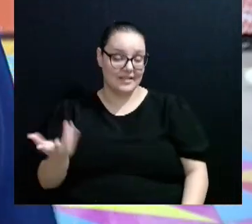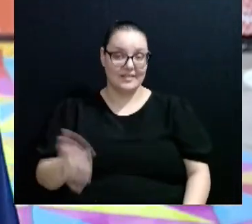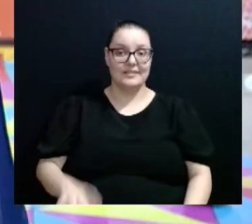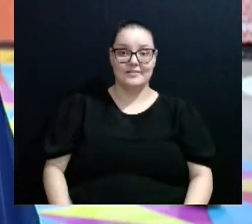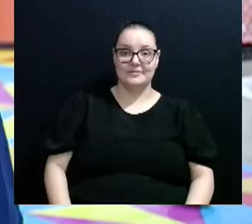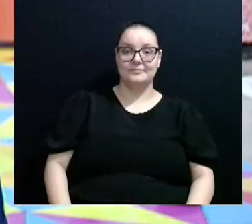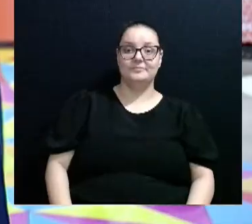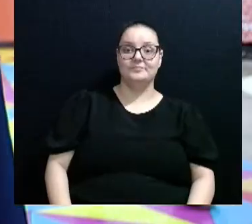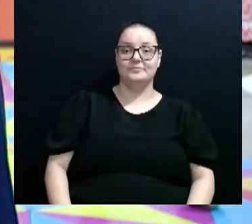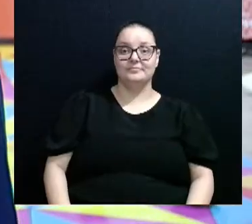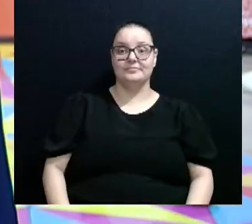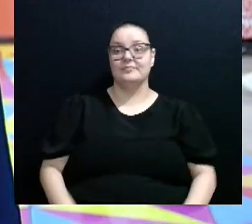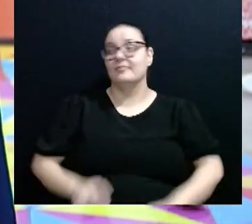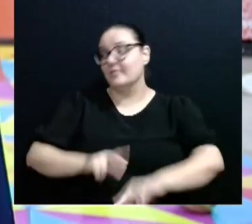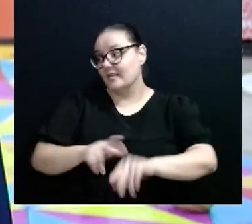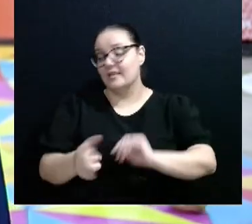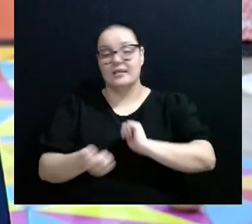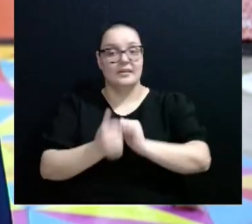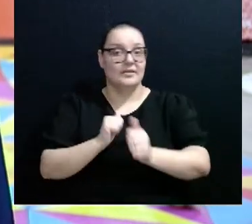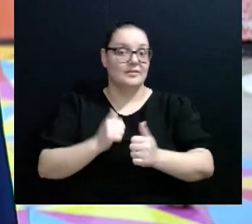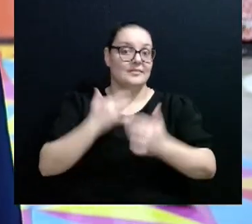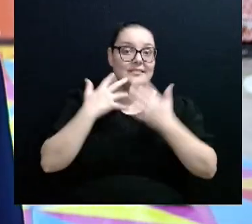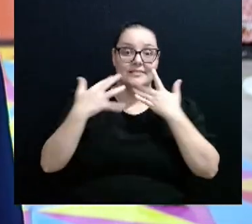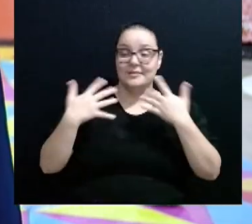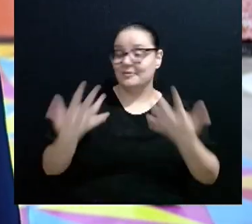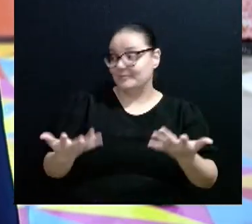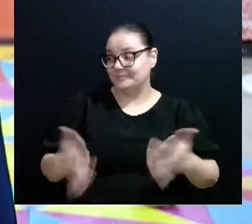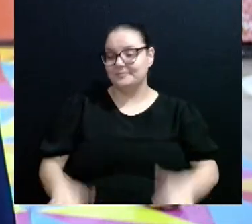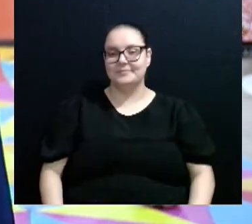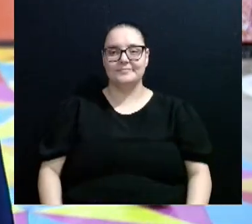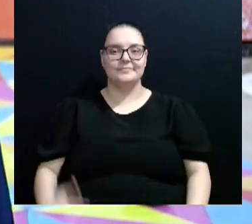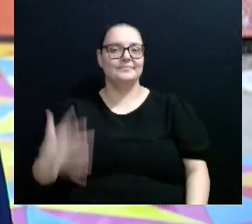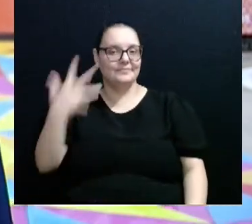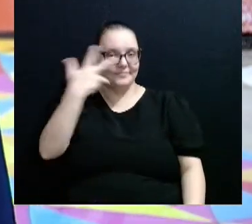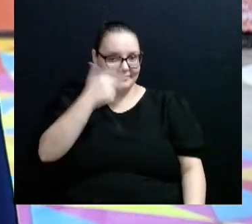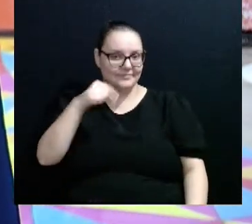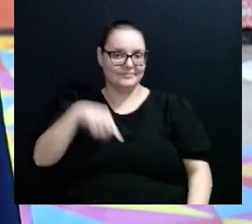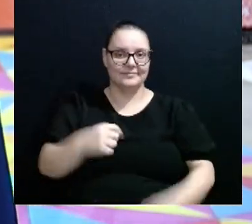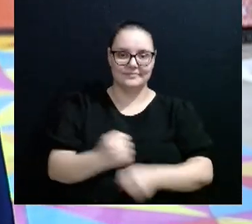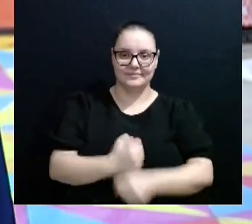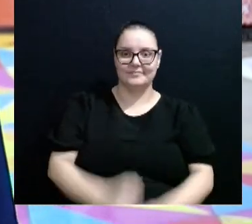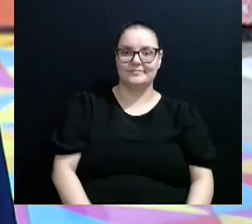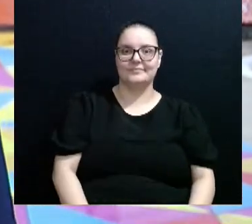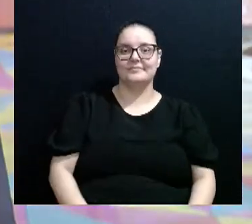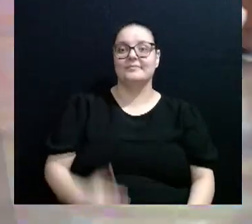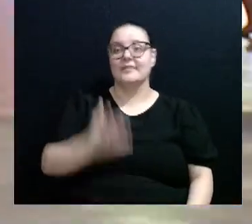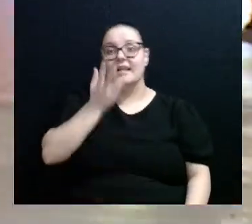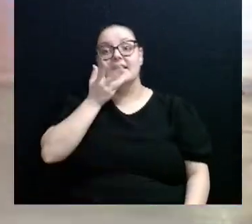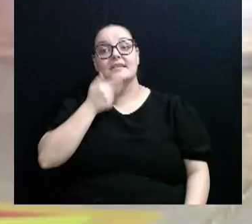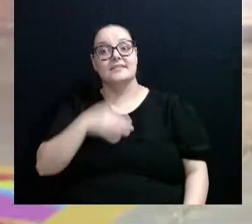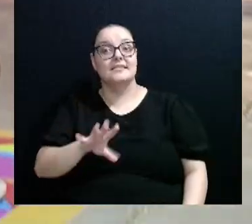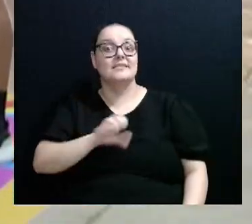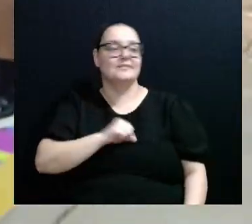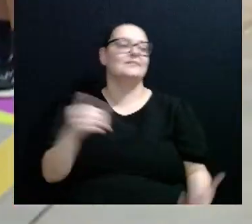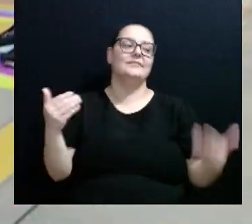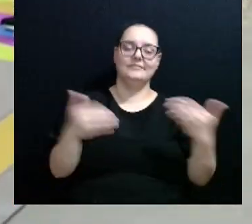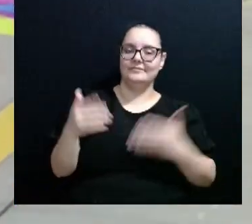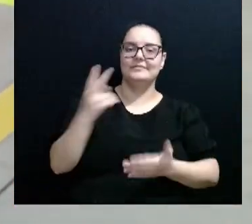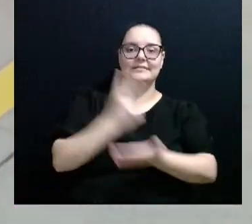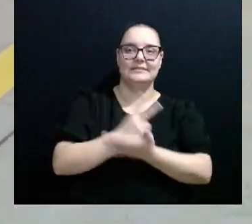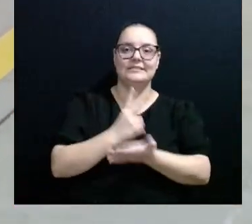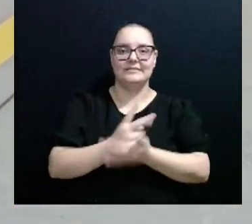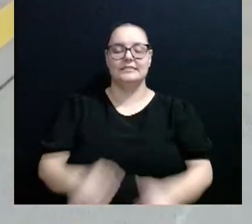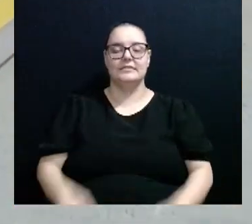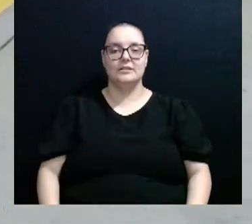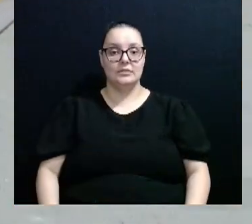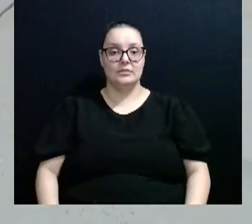muito esporte, muita cor, né? Então tá bonito esse ano, então as crianças gostam daqui, a gente frequenta bastante. Então, mas no Sesc Verão